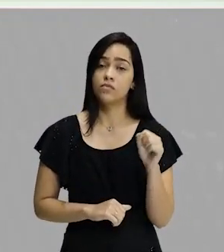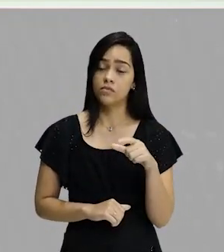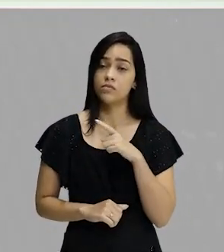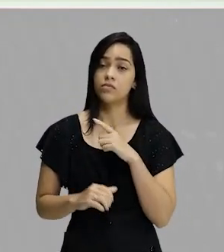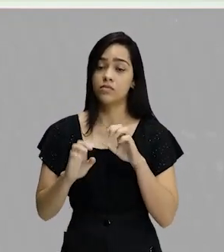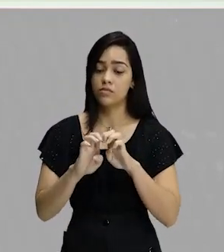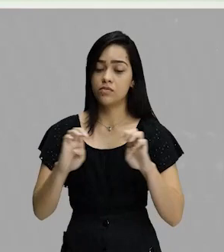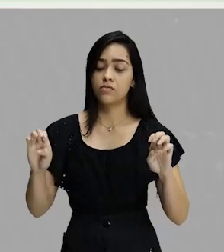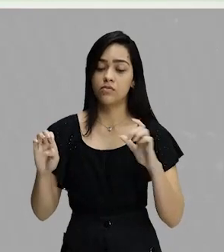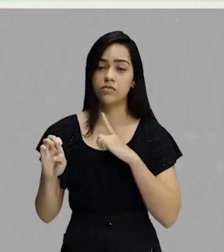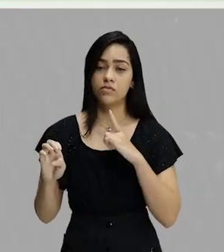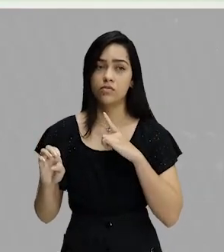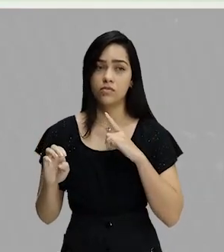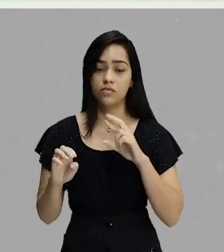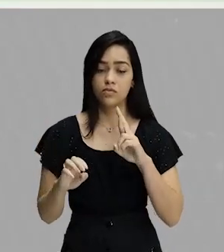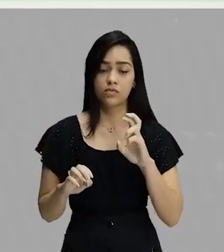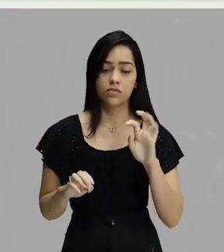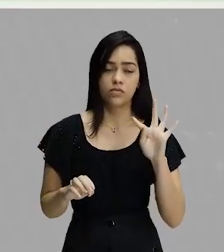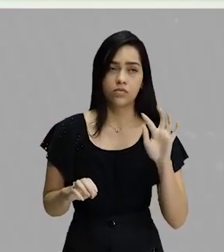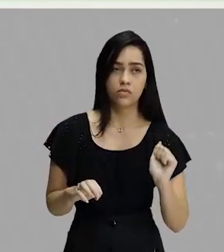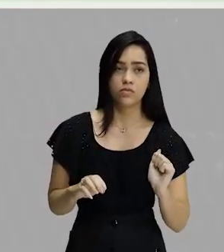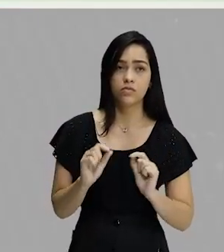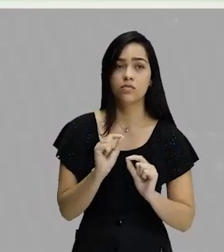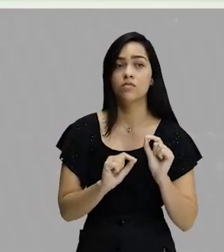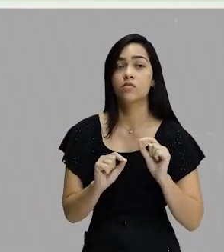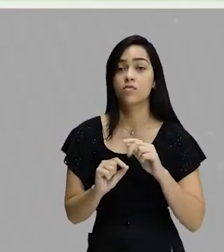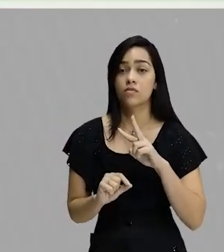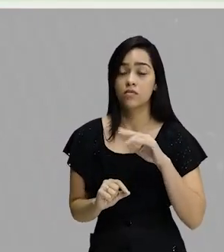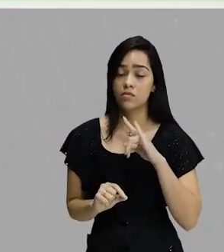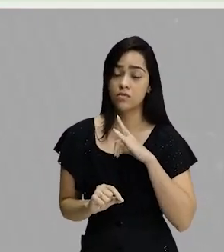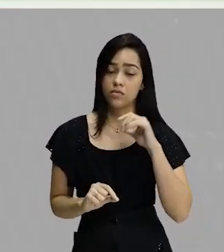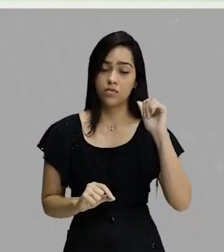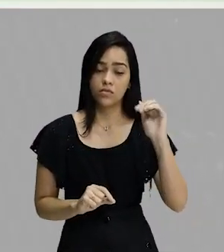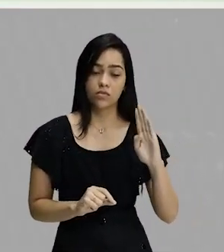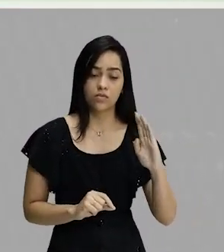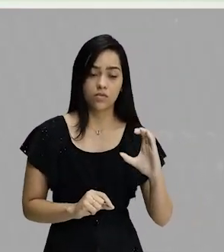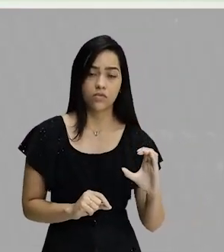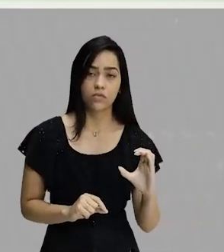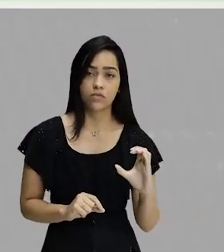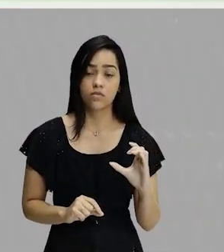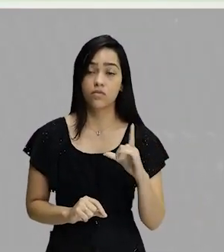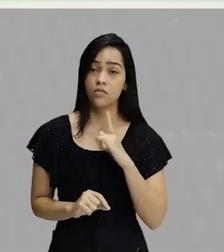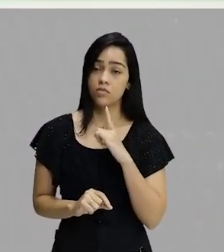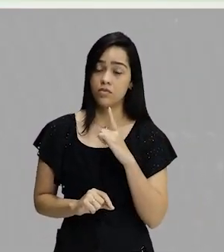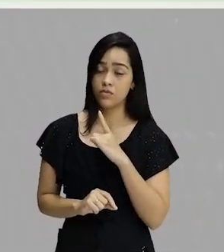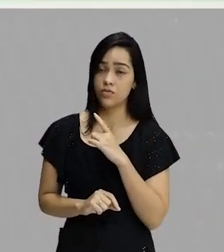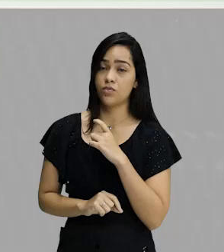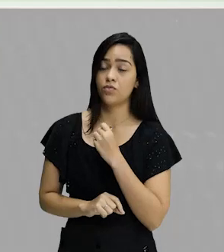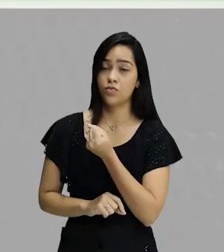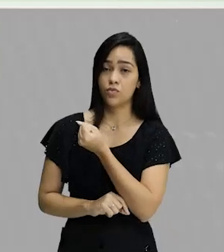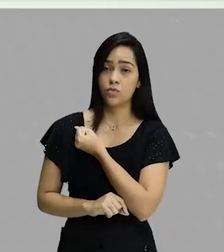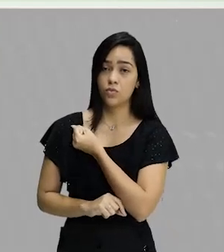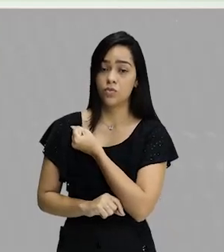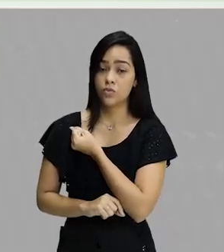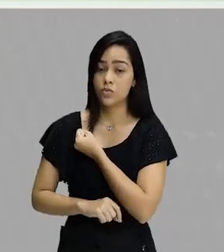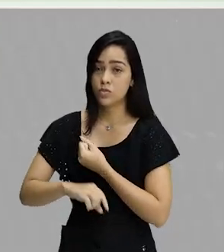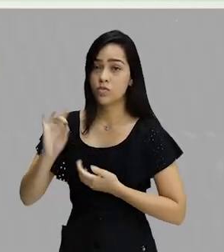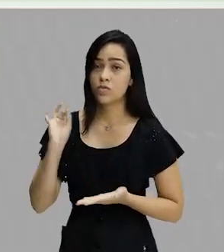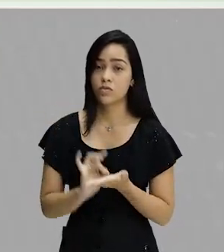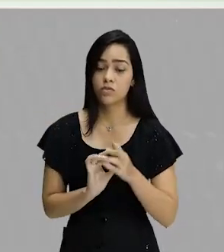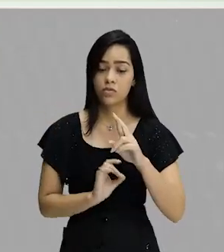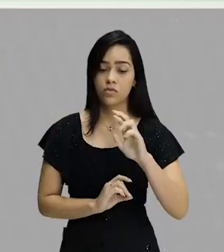a equação de uma reta. Tá? Onde esse a, b e c aqui, eles são números reais,